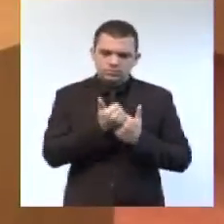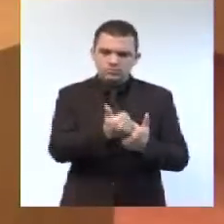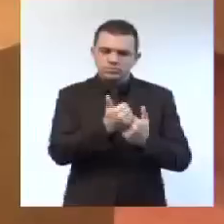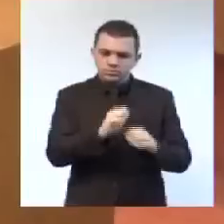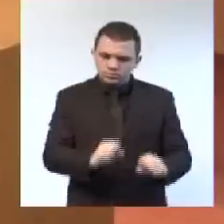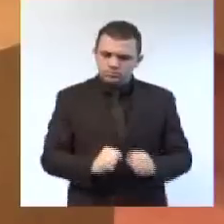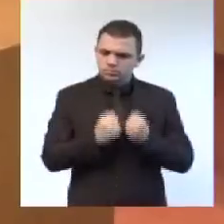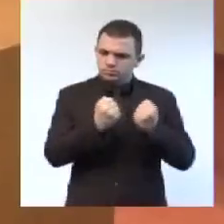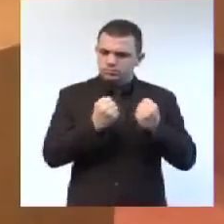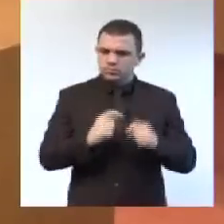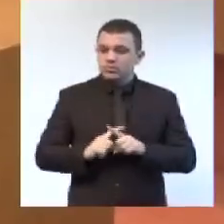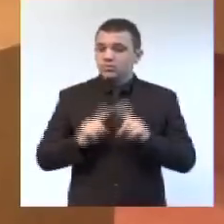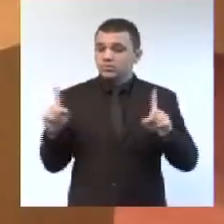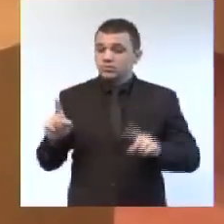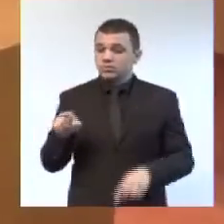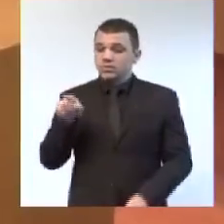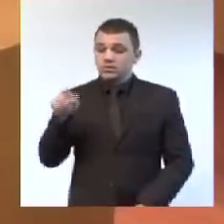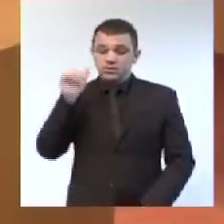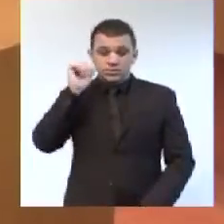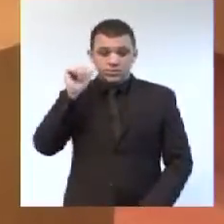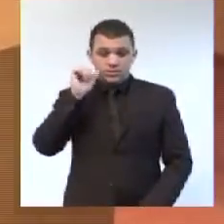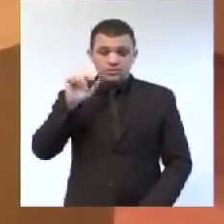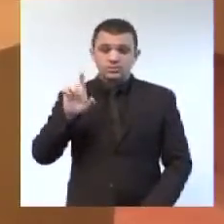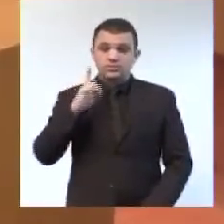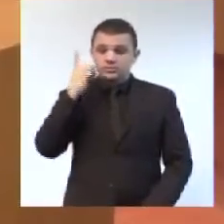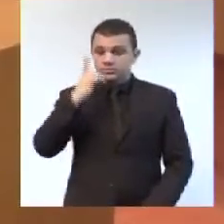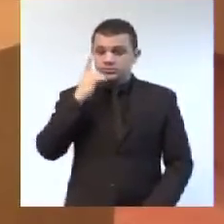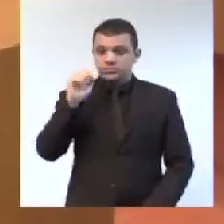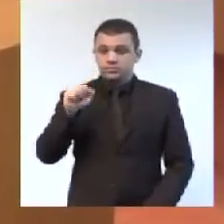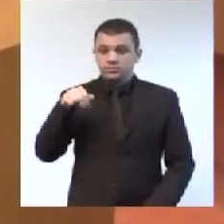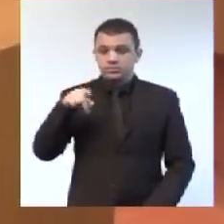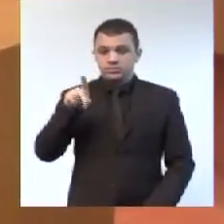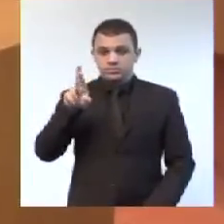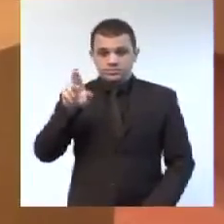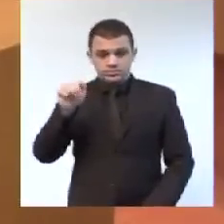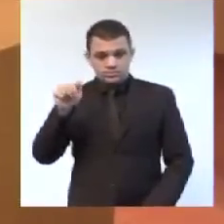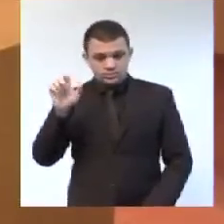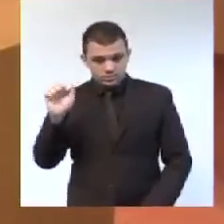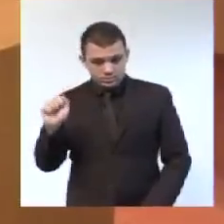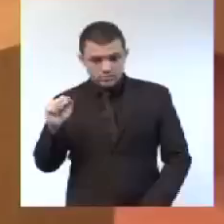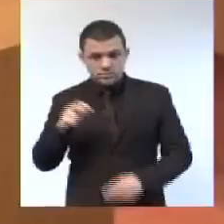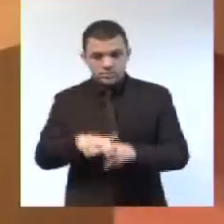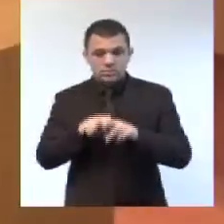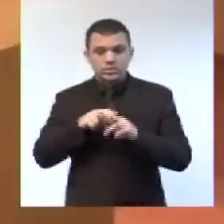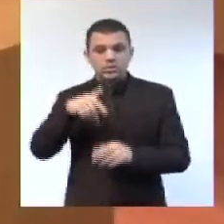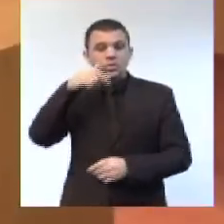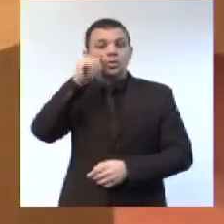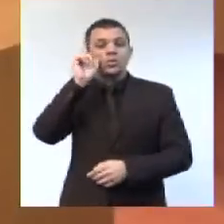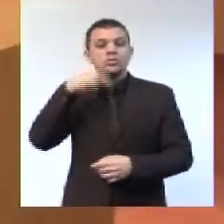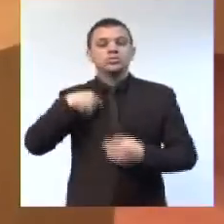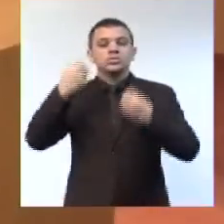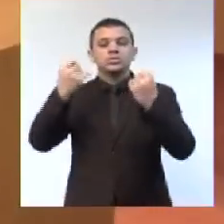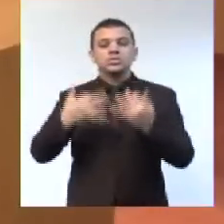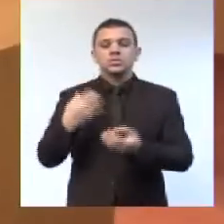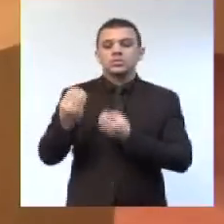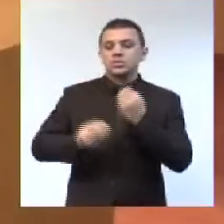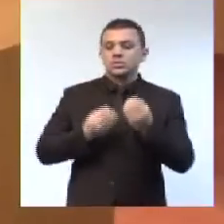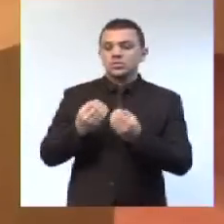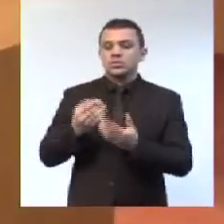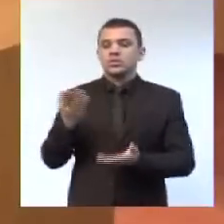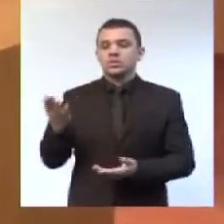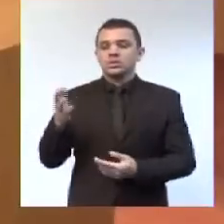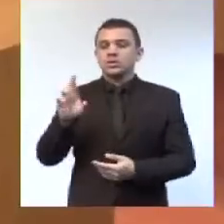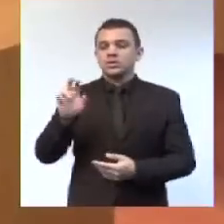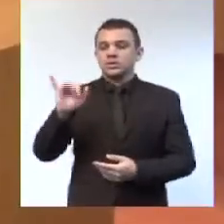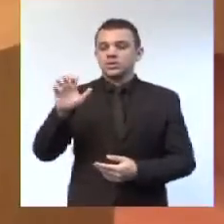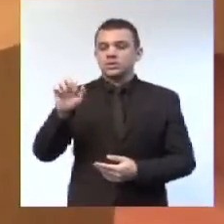E a deputada Andréa, porque eu declarei ontem que o deputado Ricardo Moura não faz parte do projeto político para a cidade